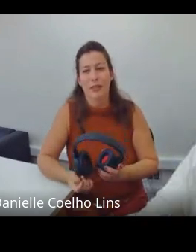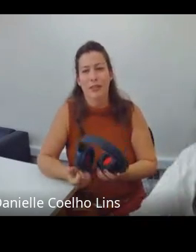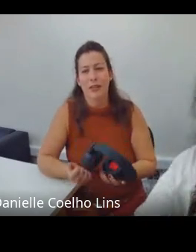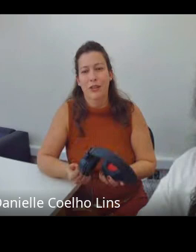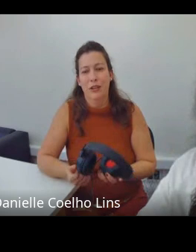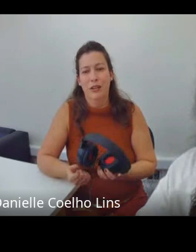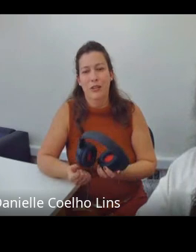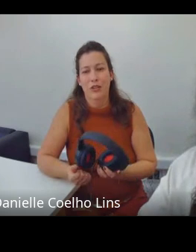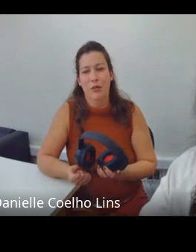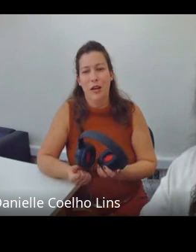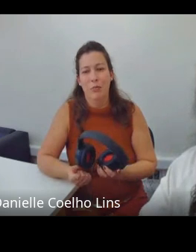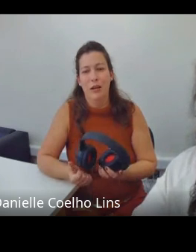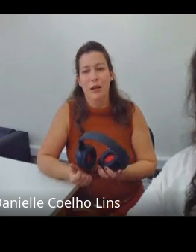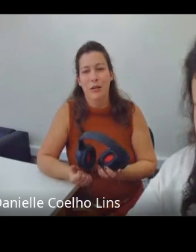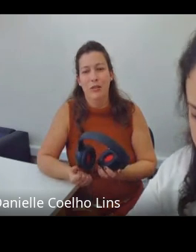Pode?